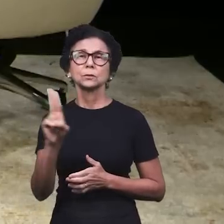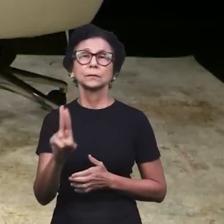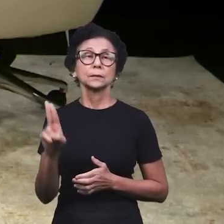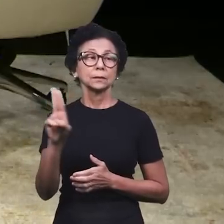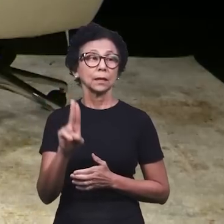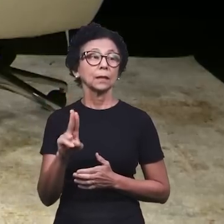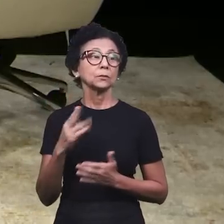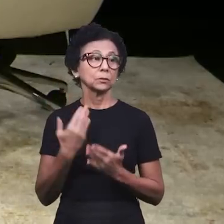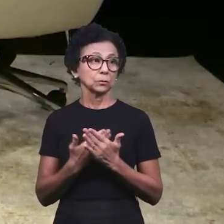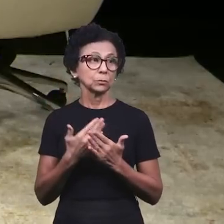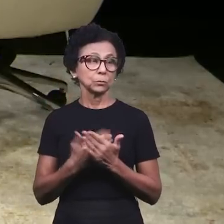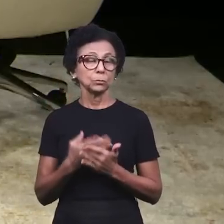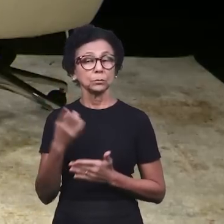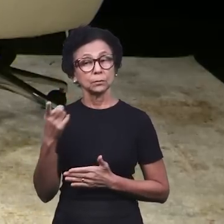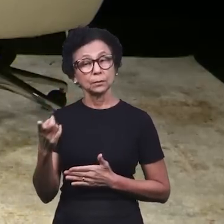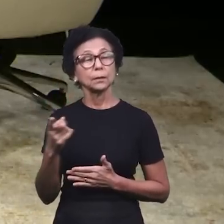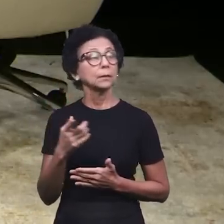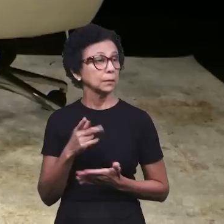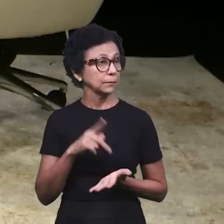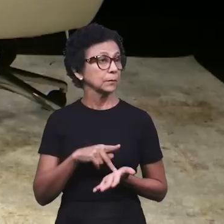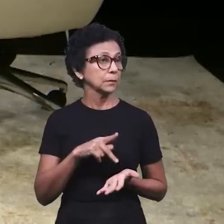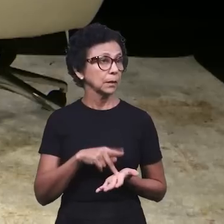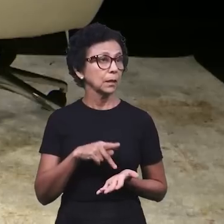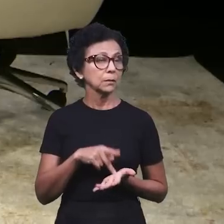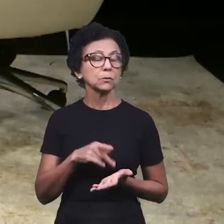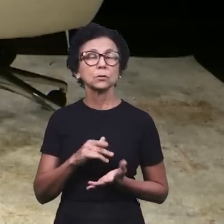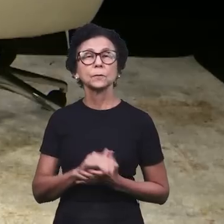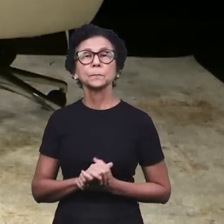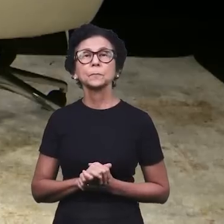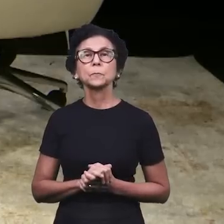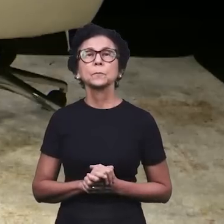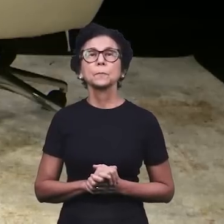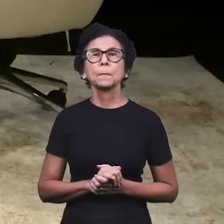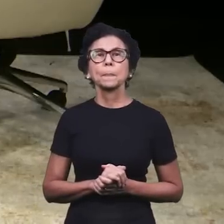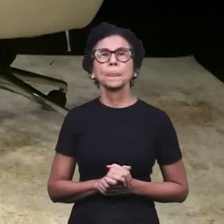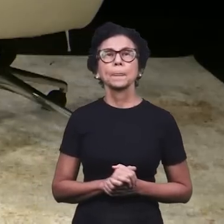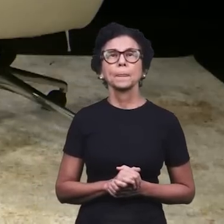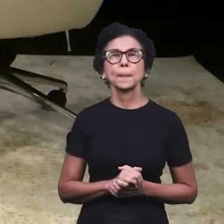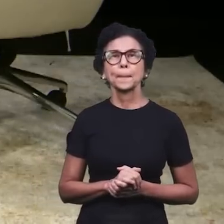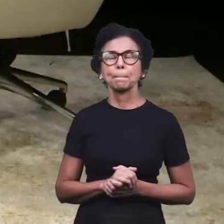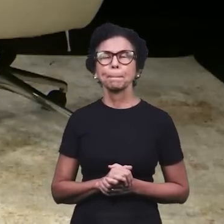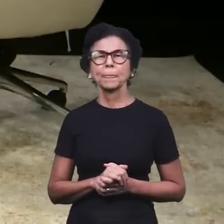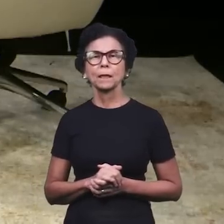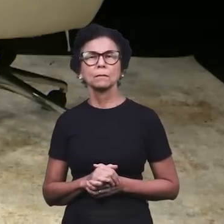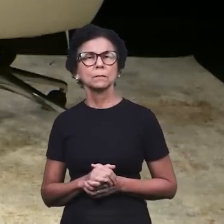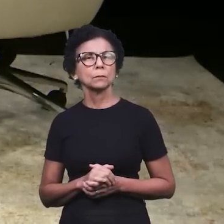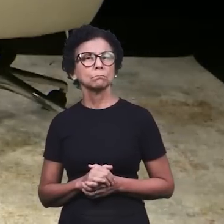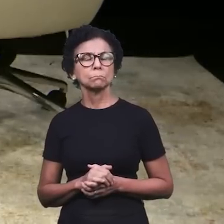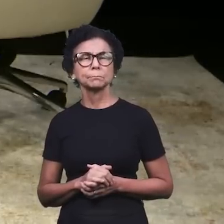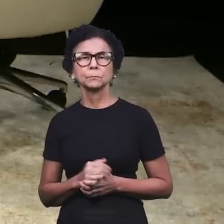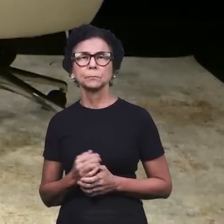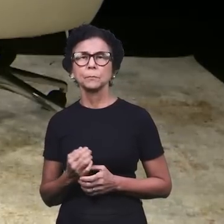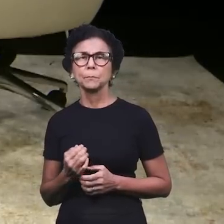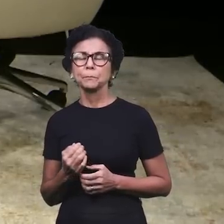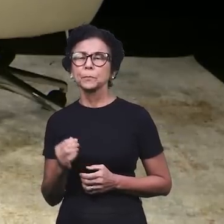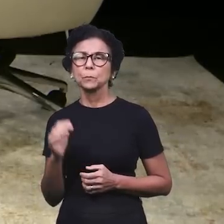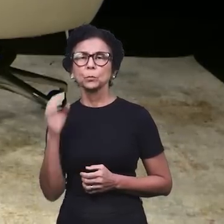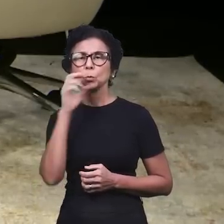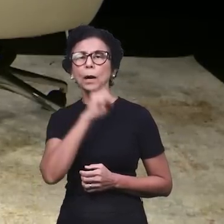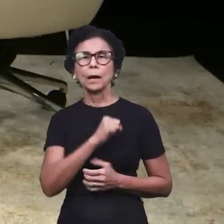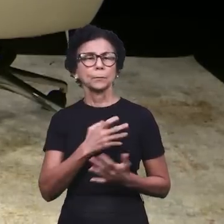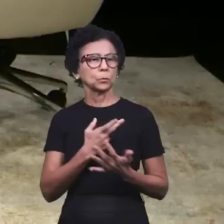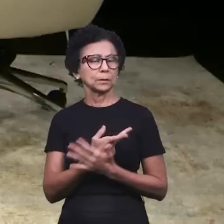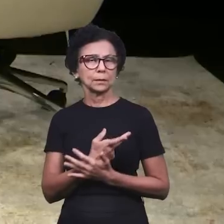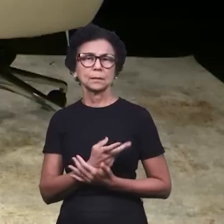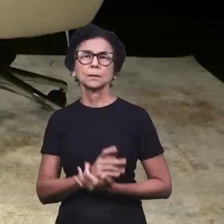Então esse eixo foi assim uma coisa assim muito rápida. Do espírito mesmo, a gente pode dizer. Foi exatamente. Temos